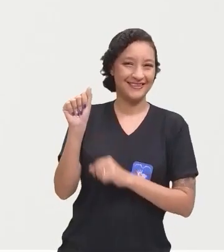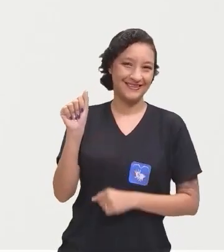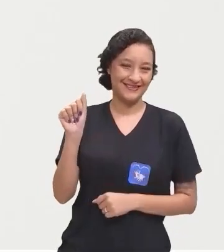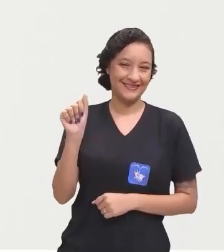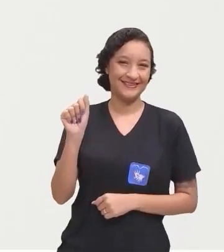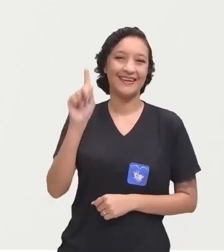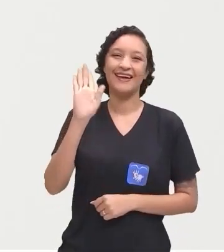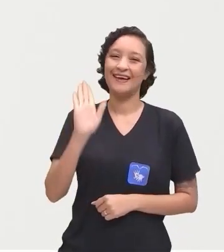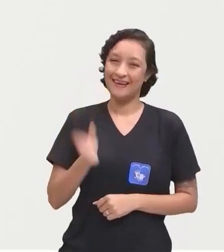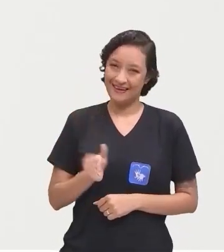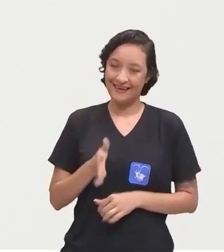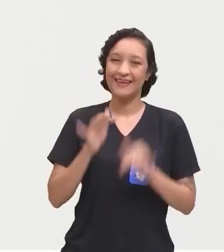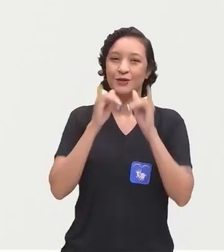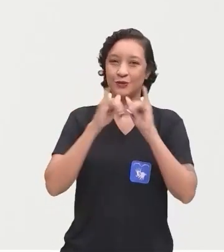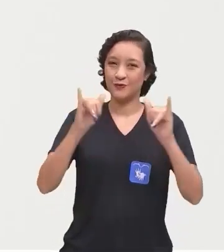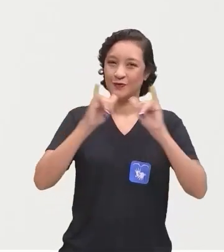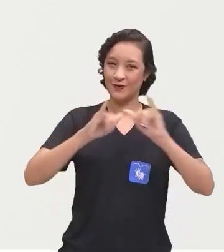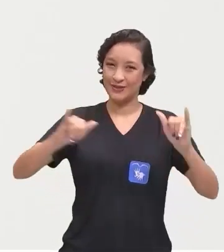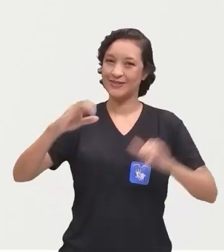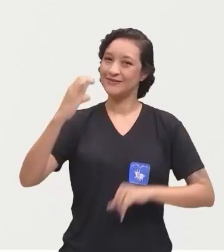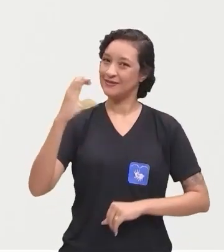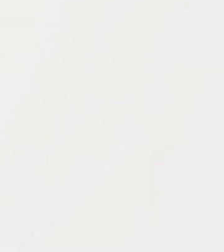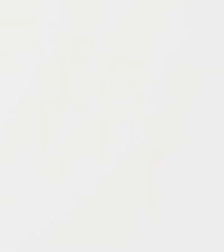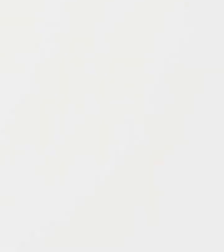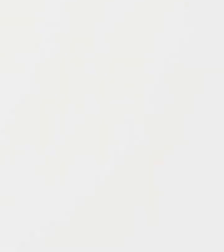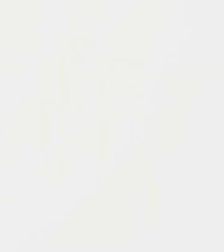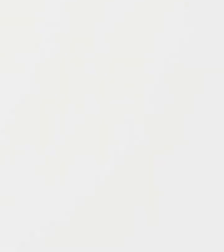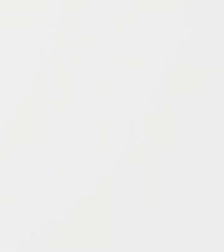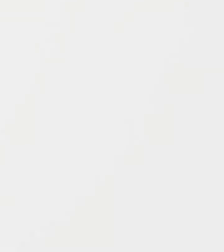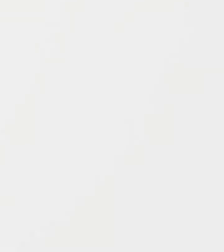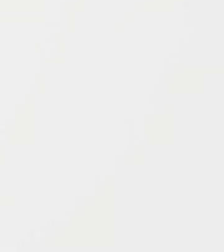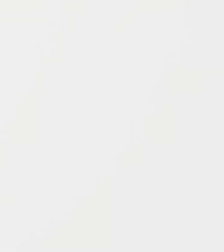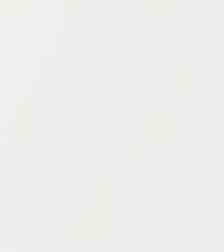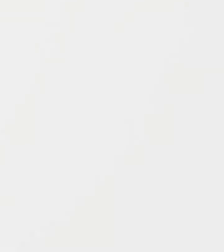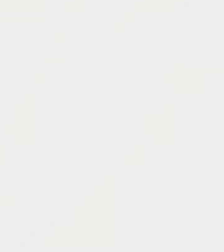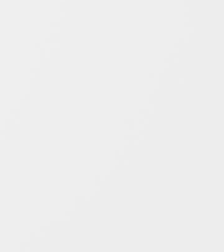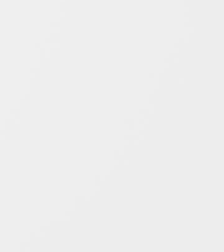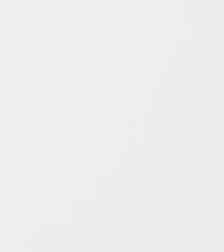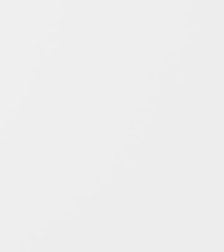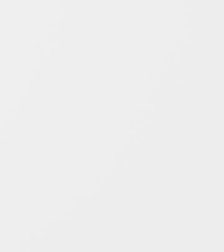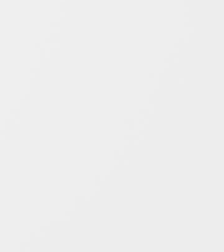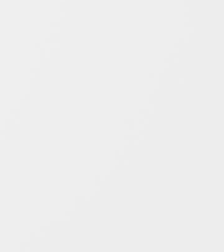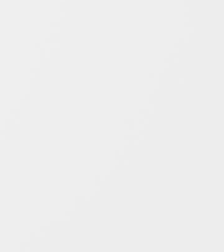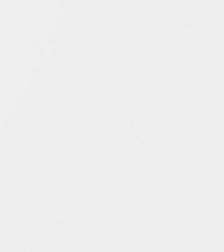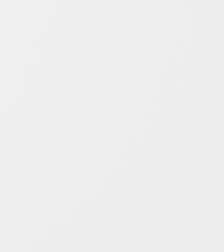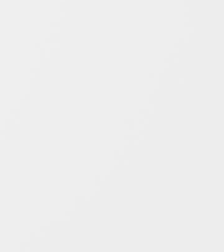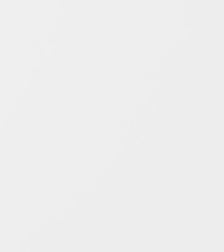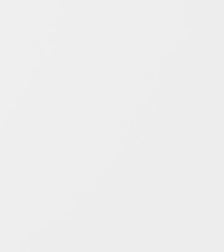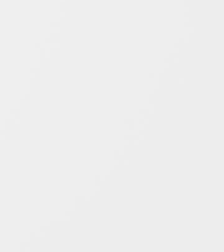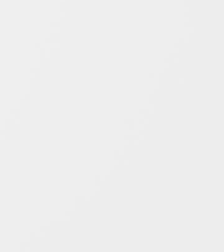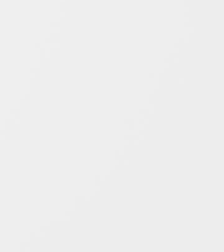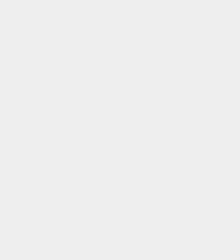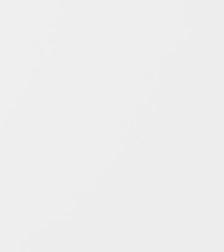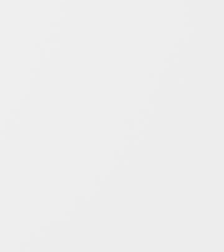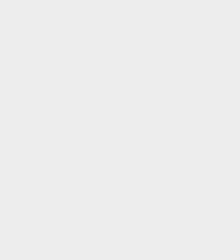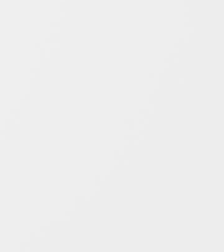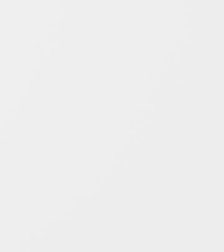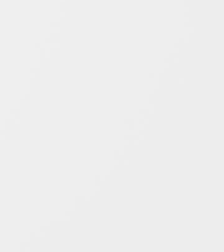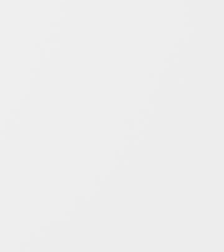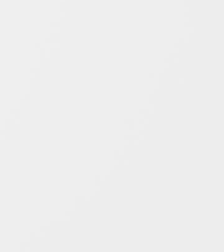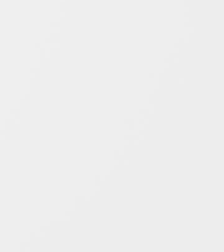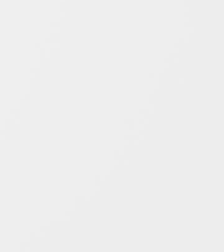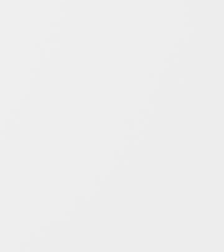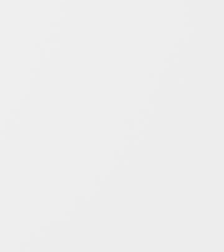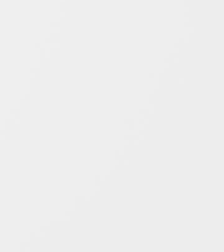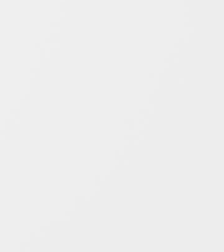uma divulgação científica. Parabéns, você que acertou! Vamos ver a segunda questão. A